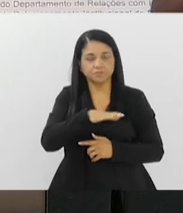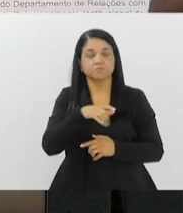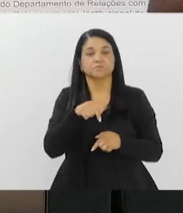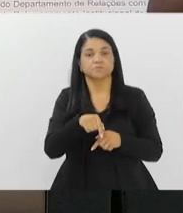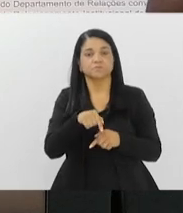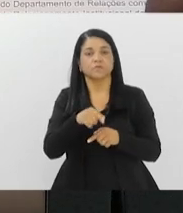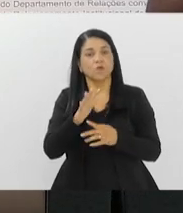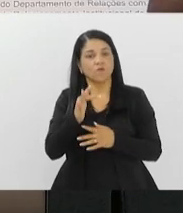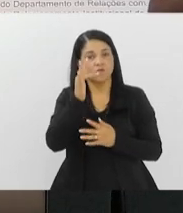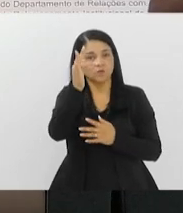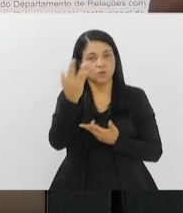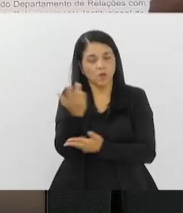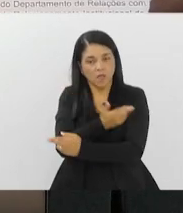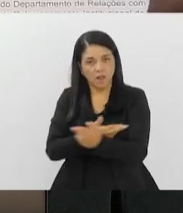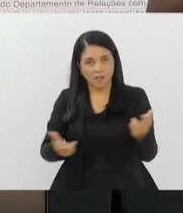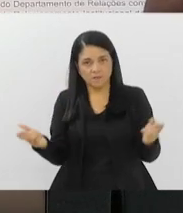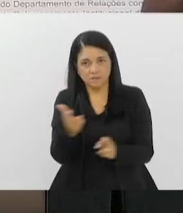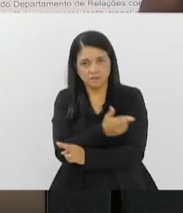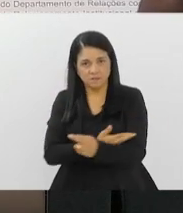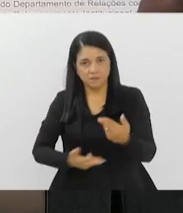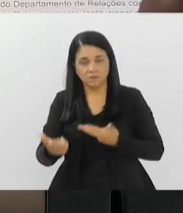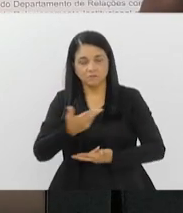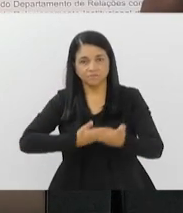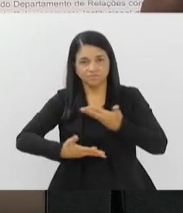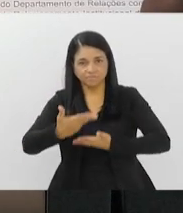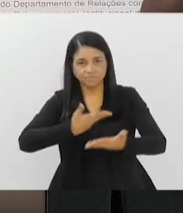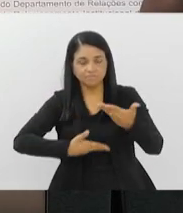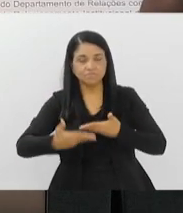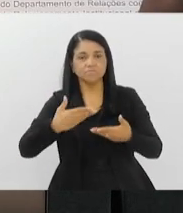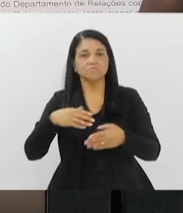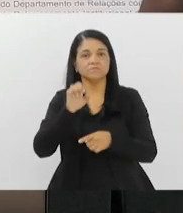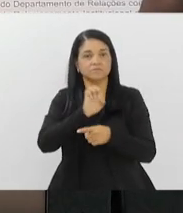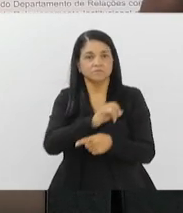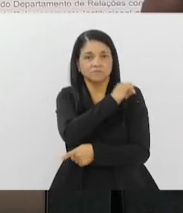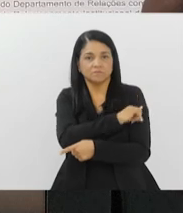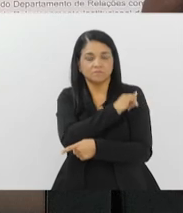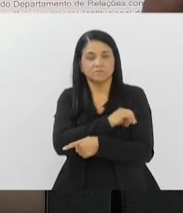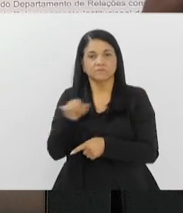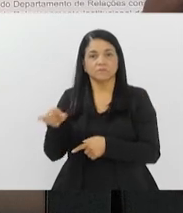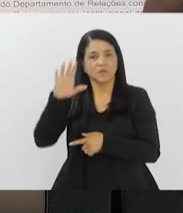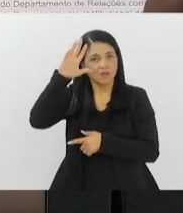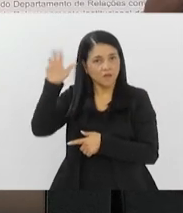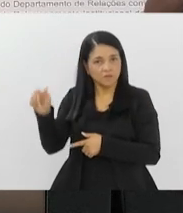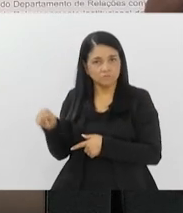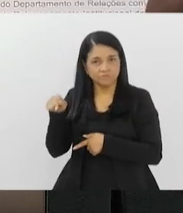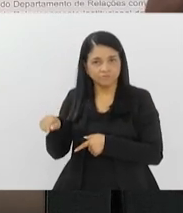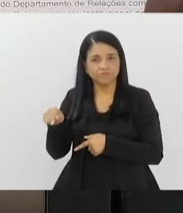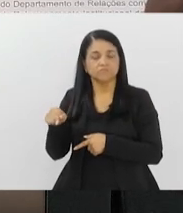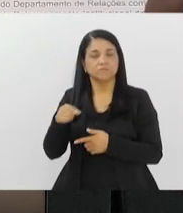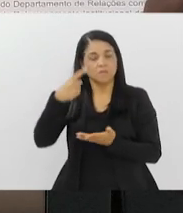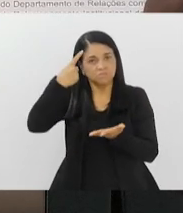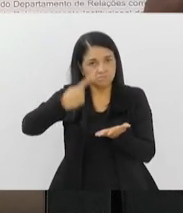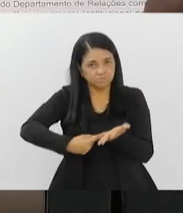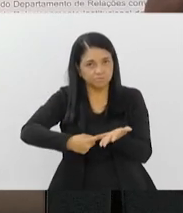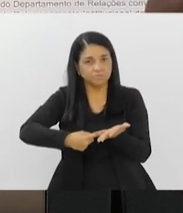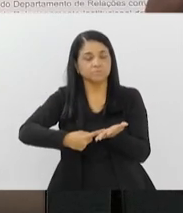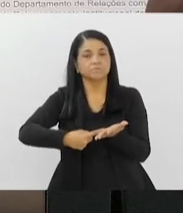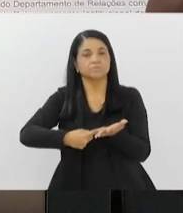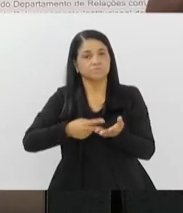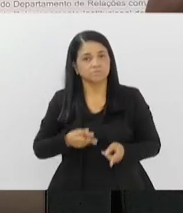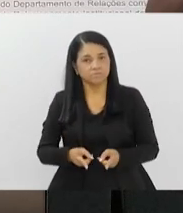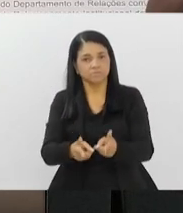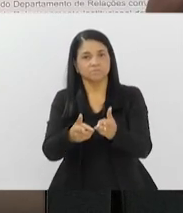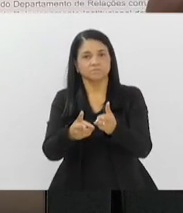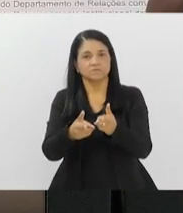futuro das relações entre o Estado do Rio de Janeiro e Angola é promissor e depende do nosso compromisso contínuo